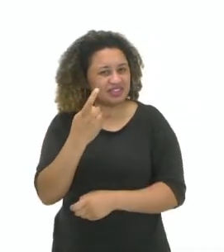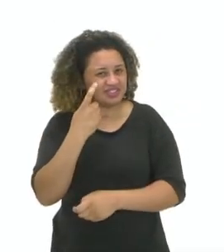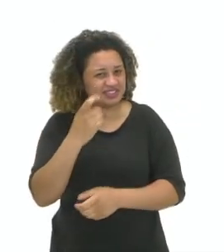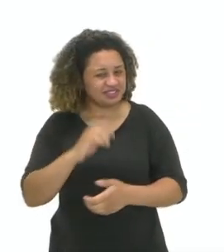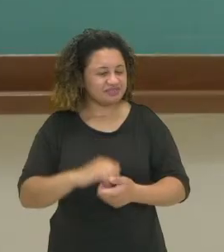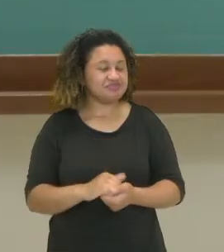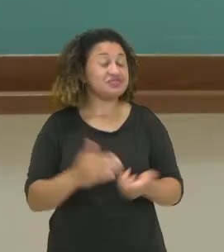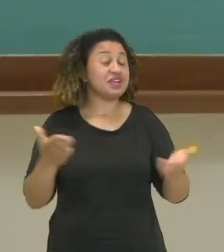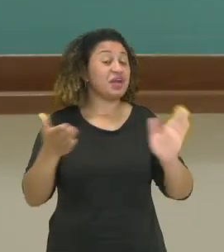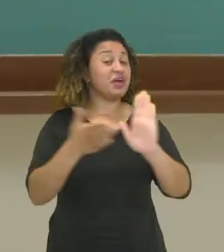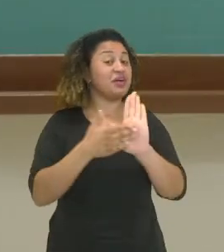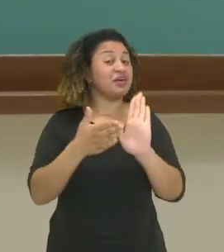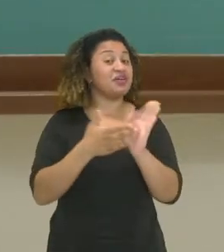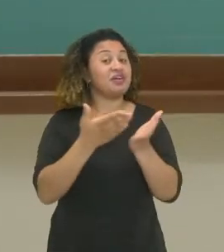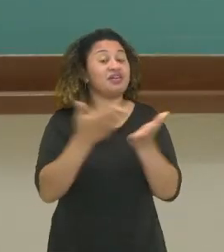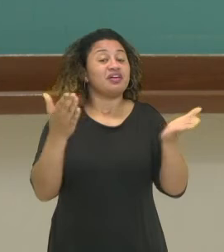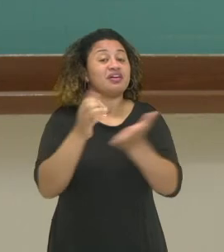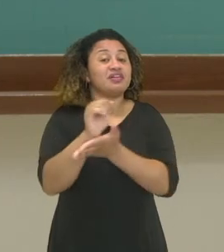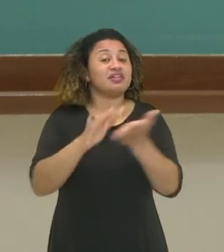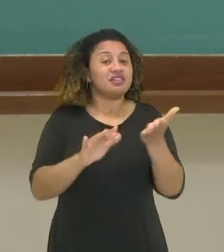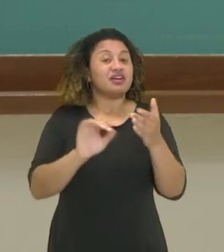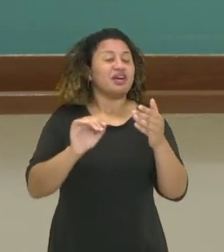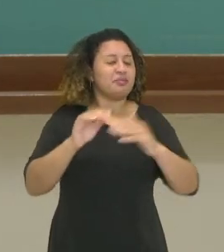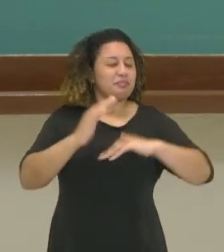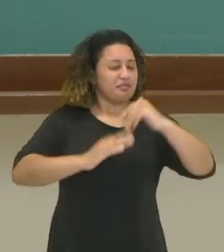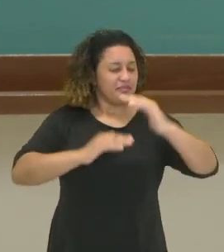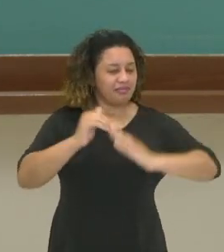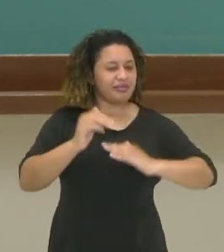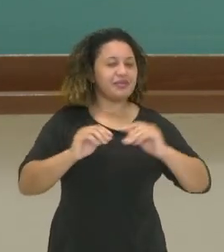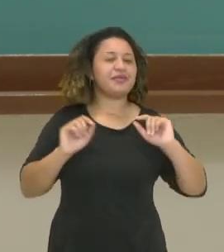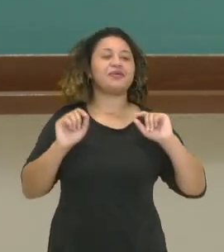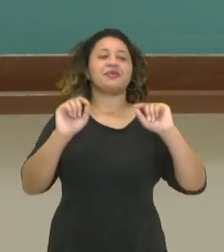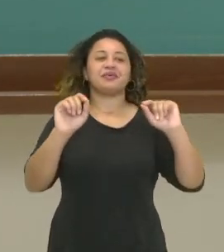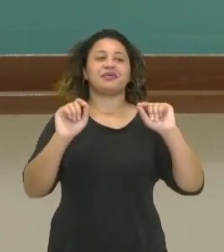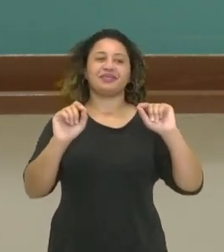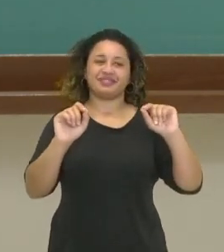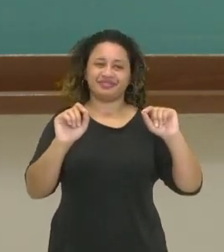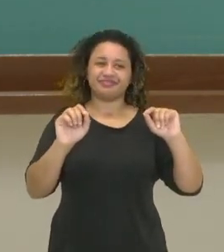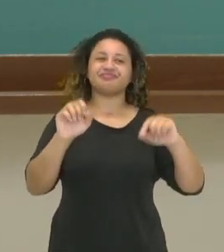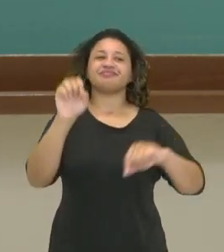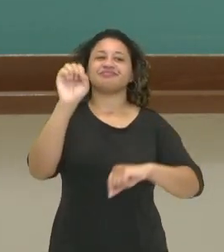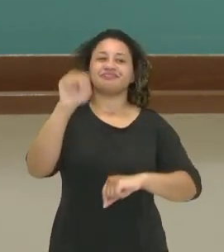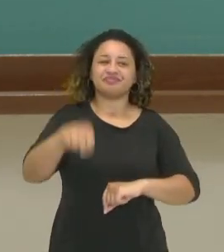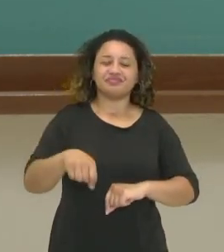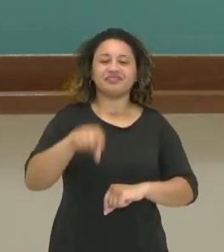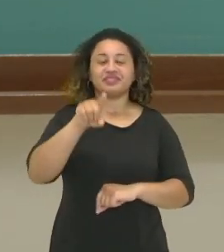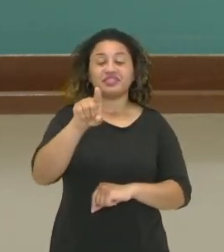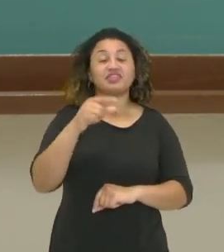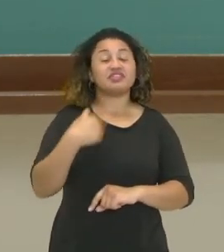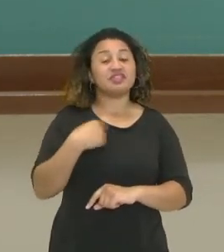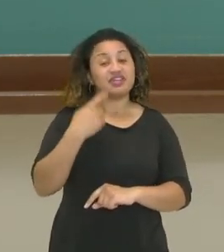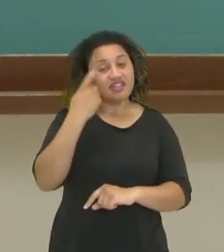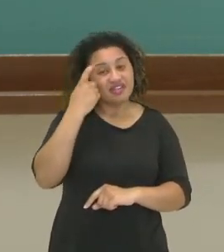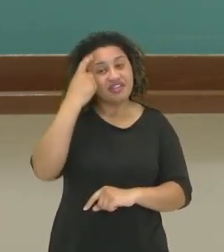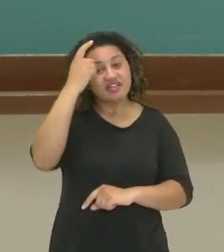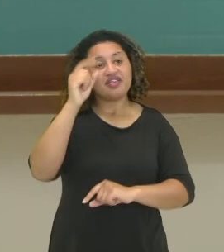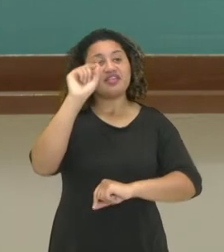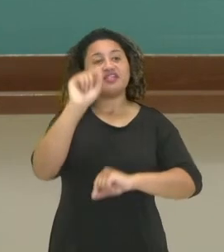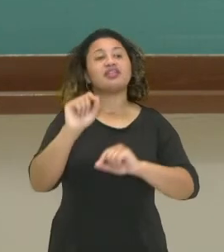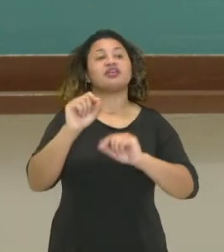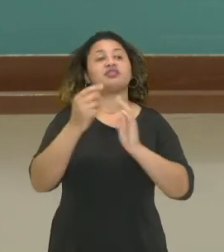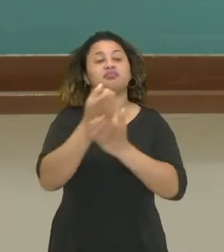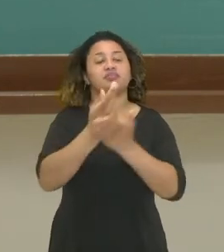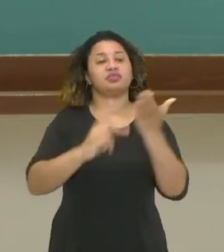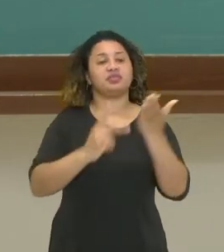Proponho você, é claro, na atividade Mão na Massa, o quê? Exatamente, vamos trabalhar com a